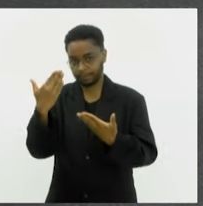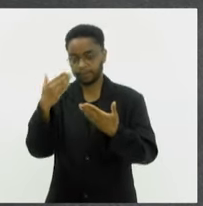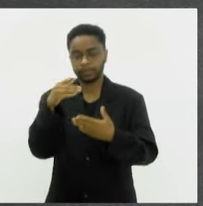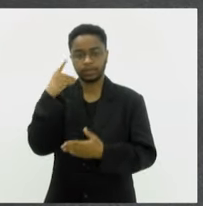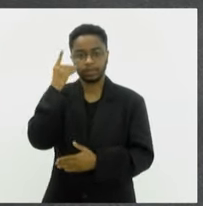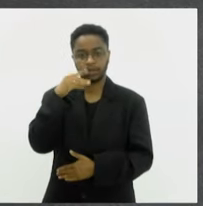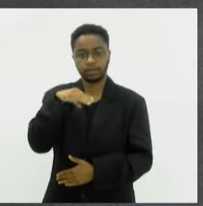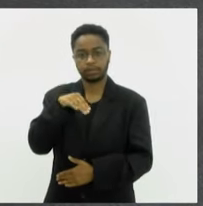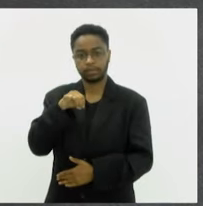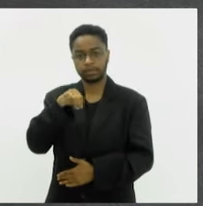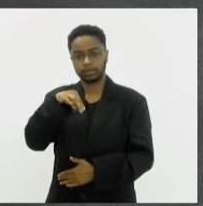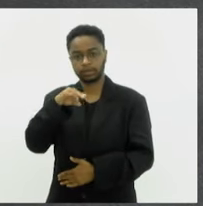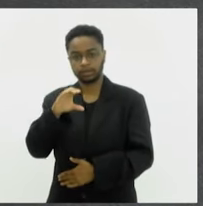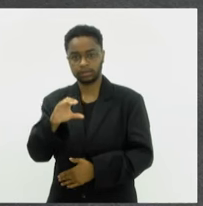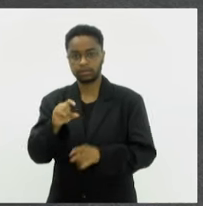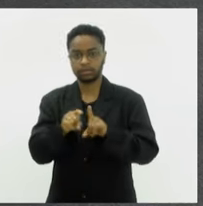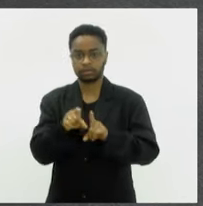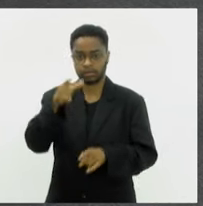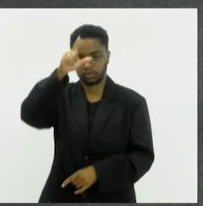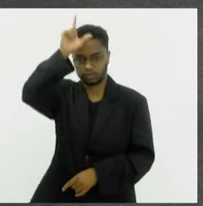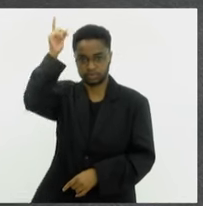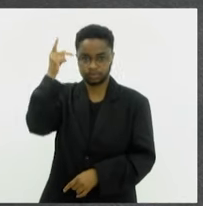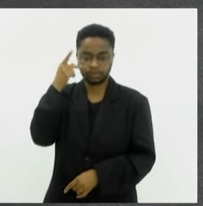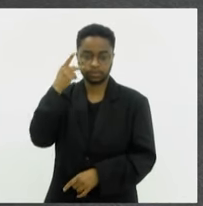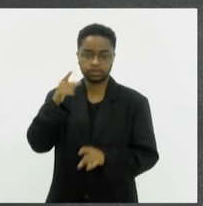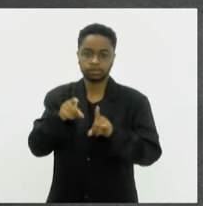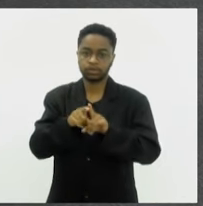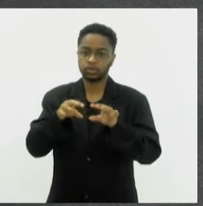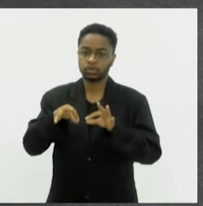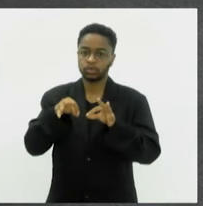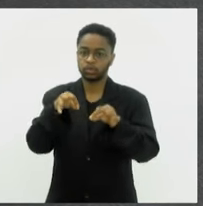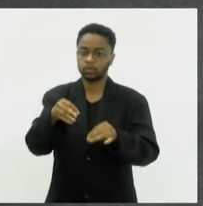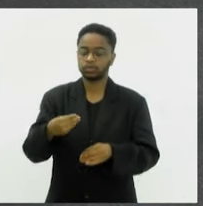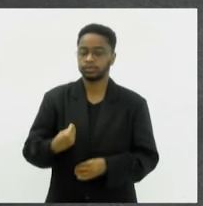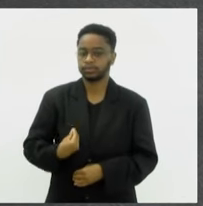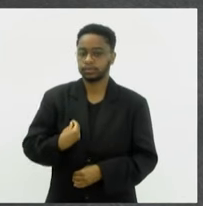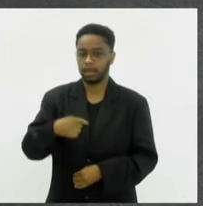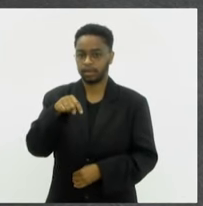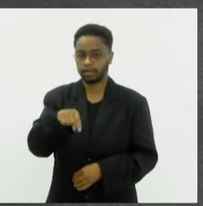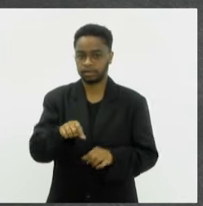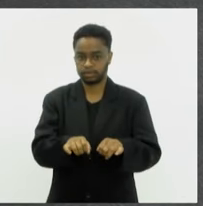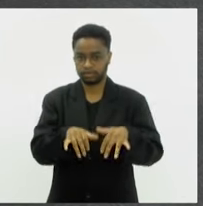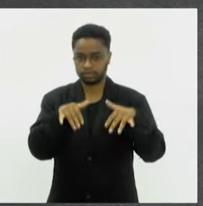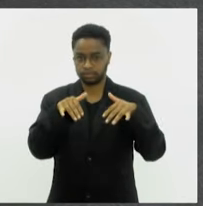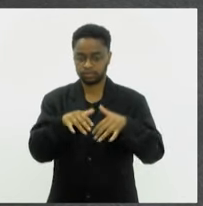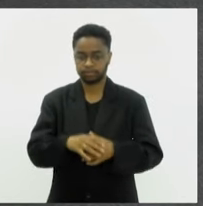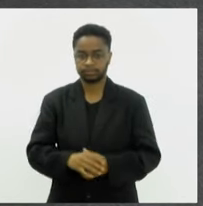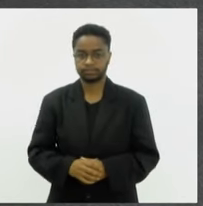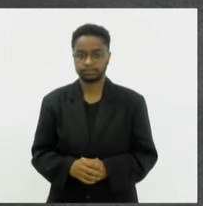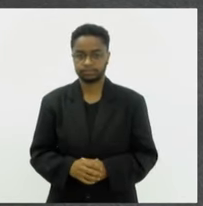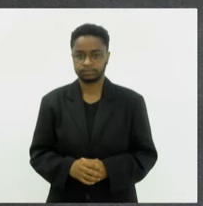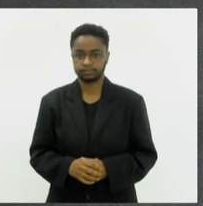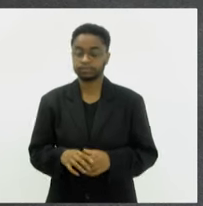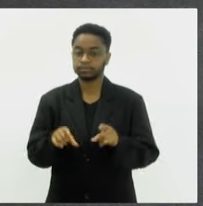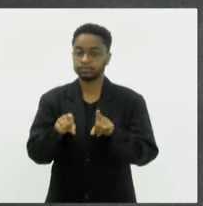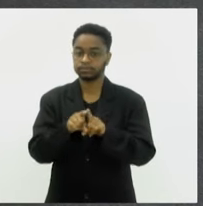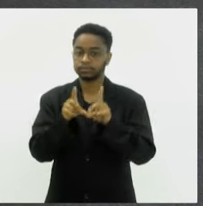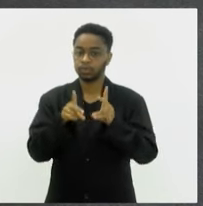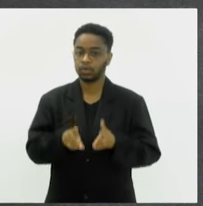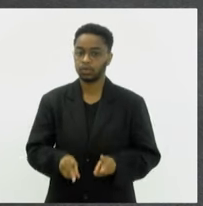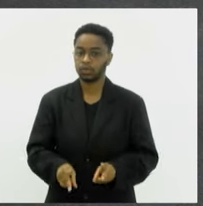deputado Carlos Mink, deputado Luiz Paulo e todos aqui no plenário, todos e todas, e seguimos